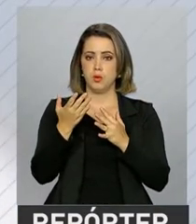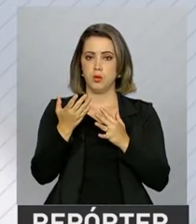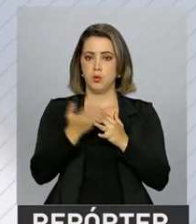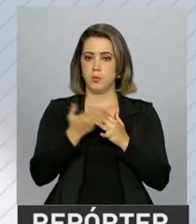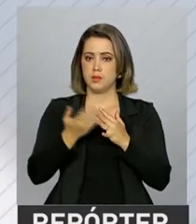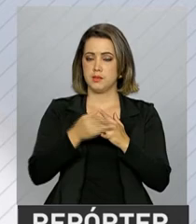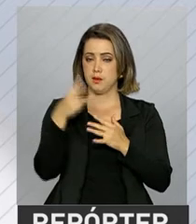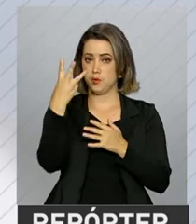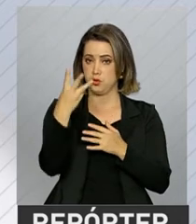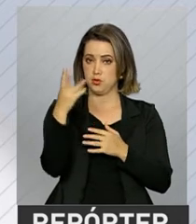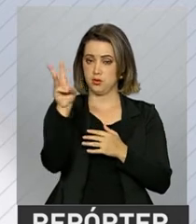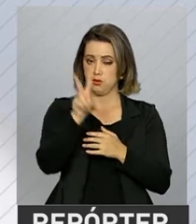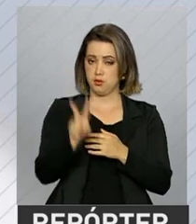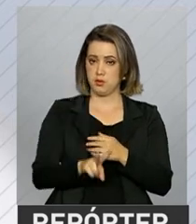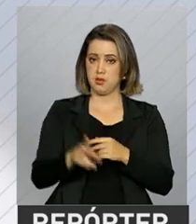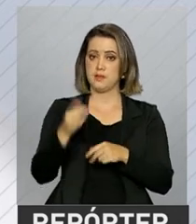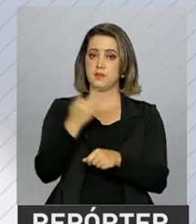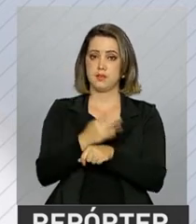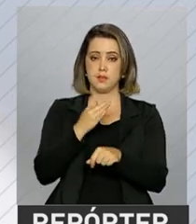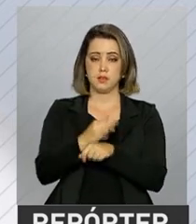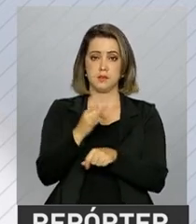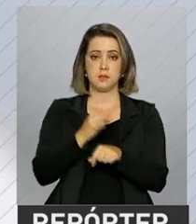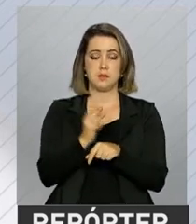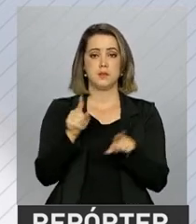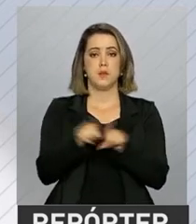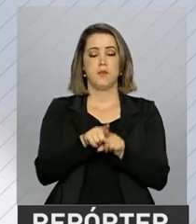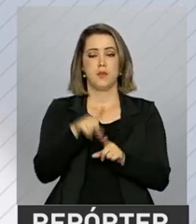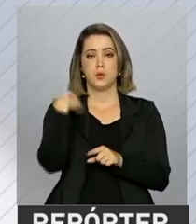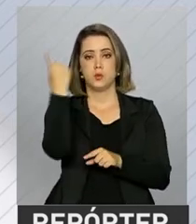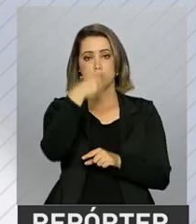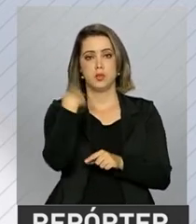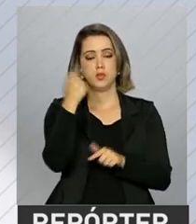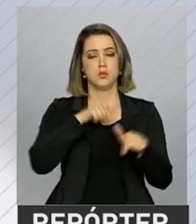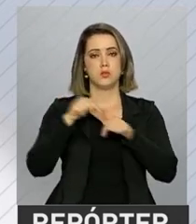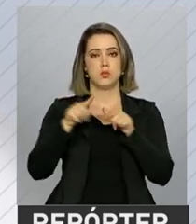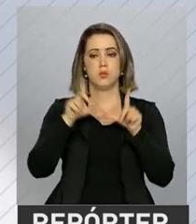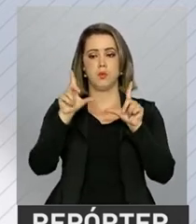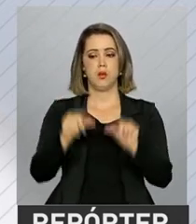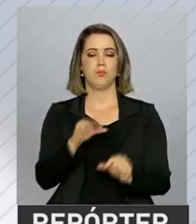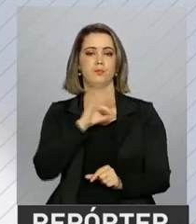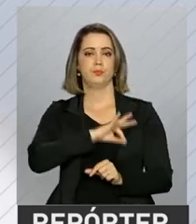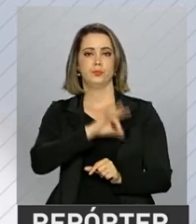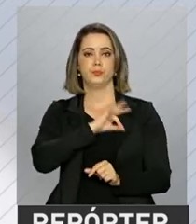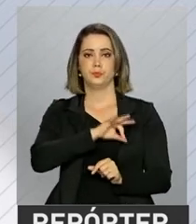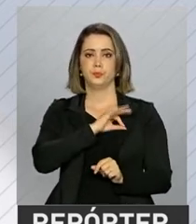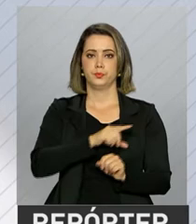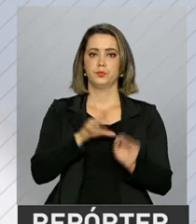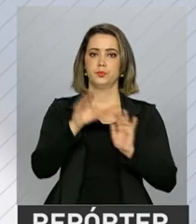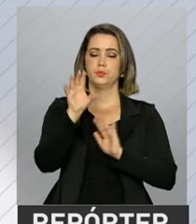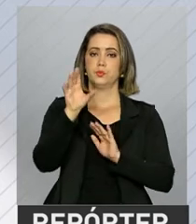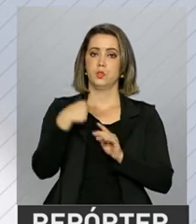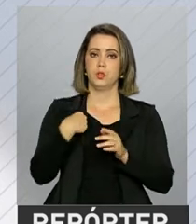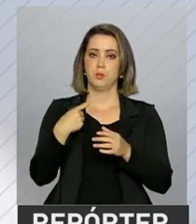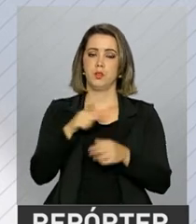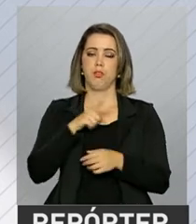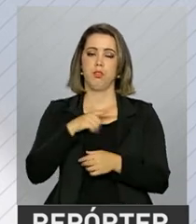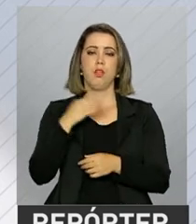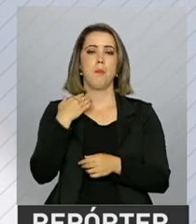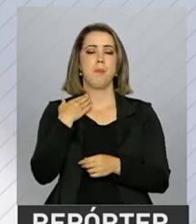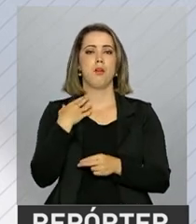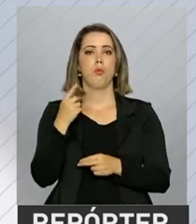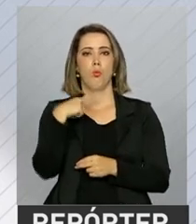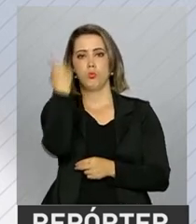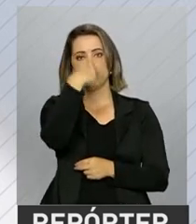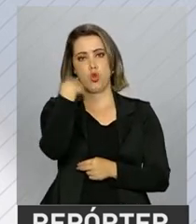três vezes no ano a jornada de trabalho a redução de salário ea constituição de um banco de horas